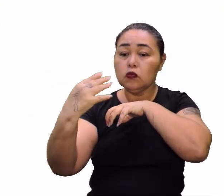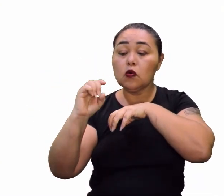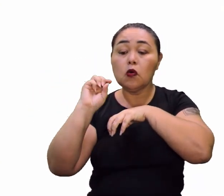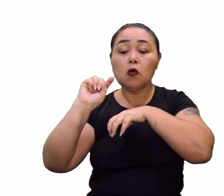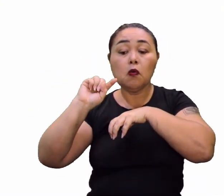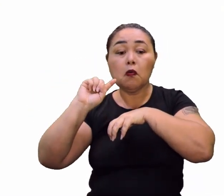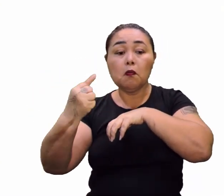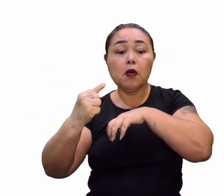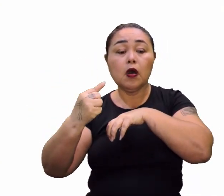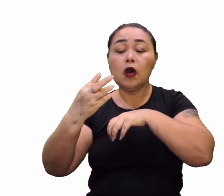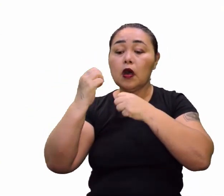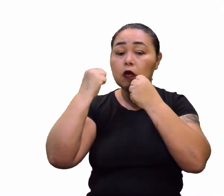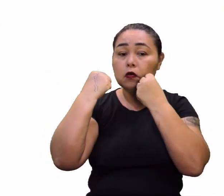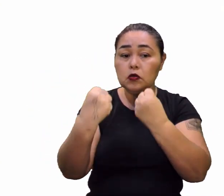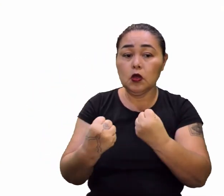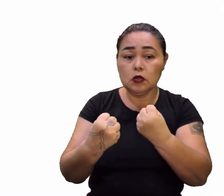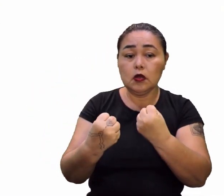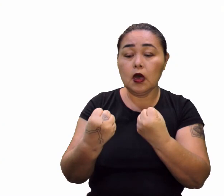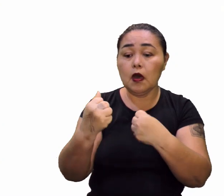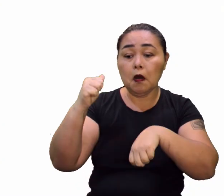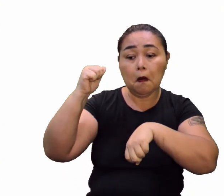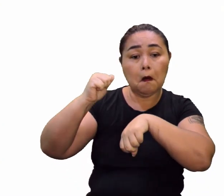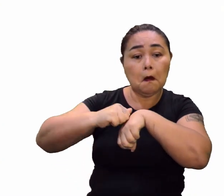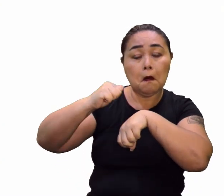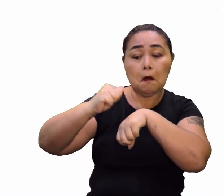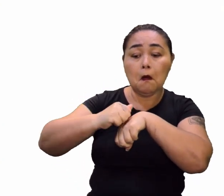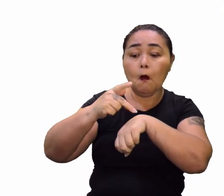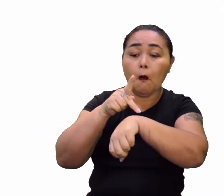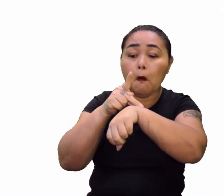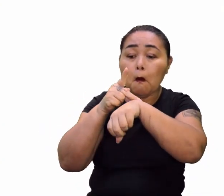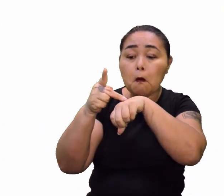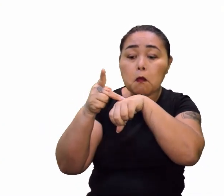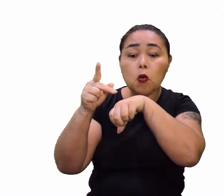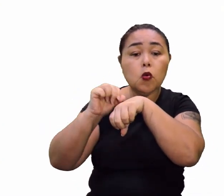mil toneladas brutas e pureza de